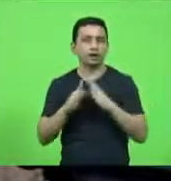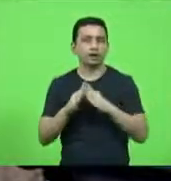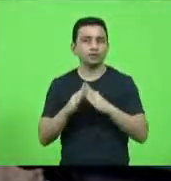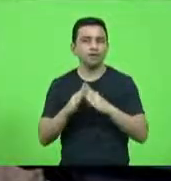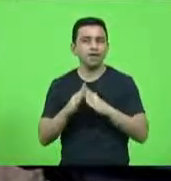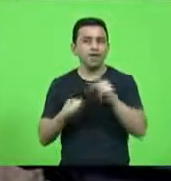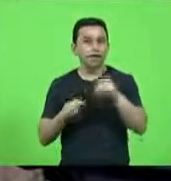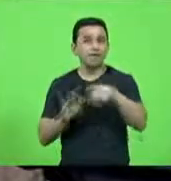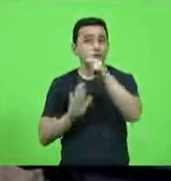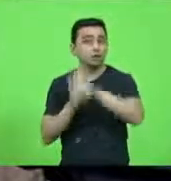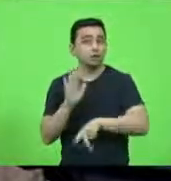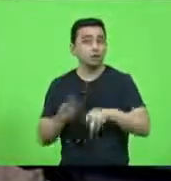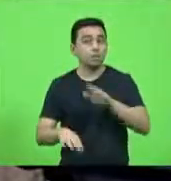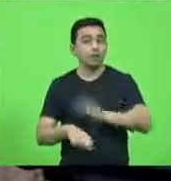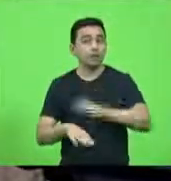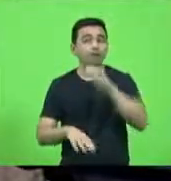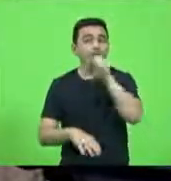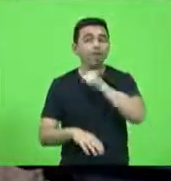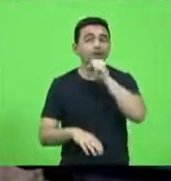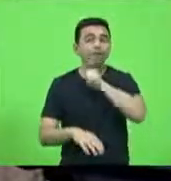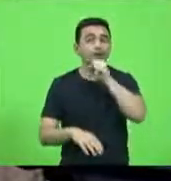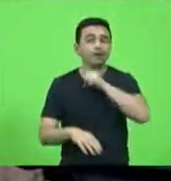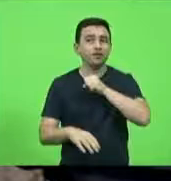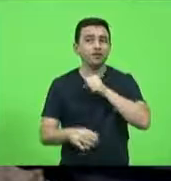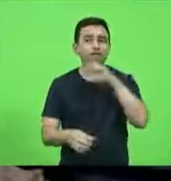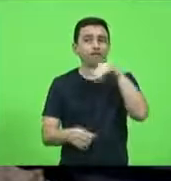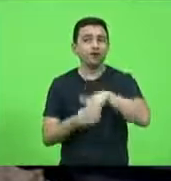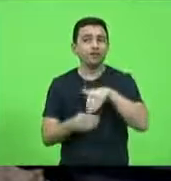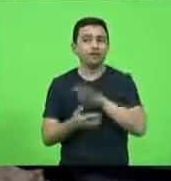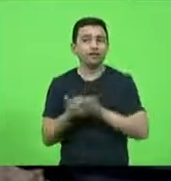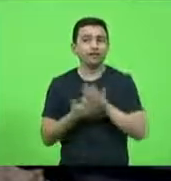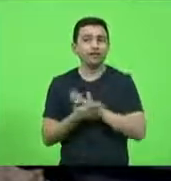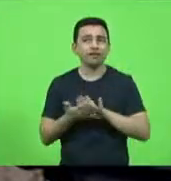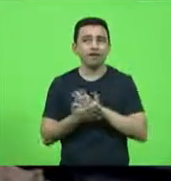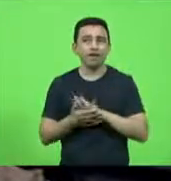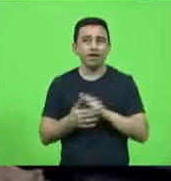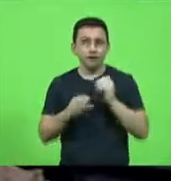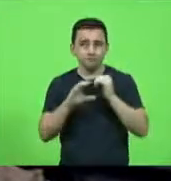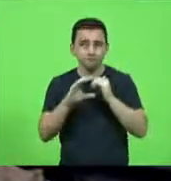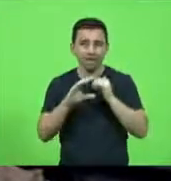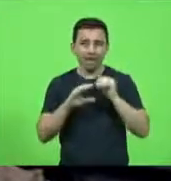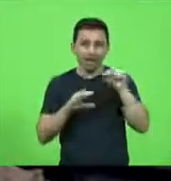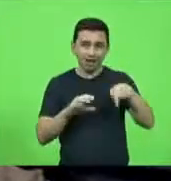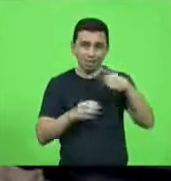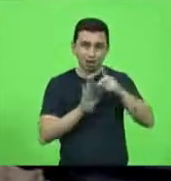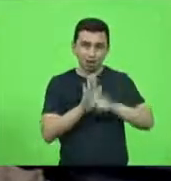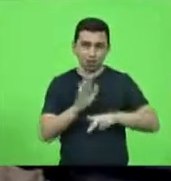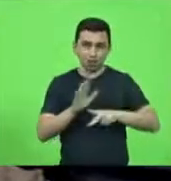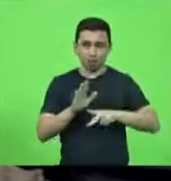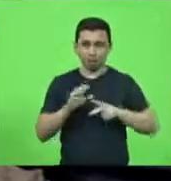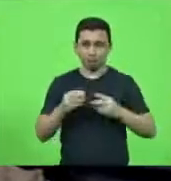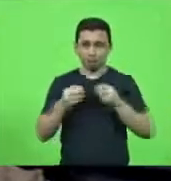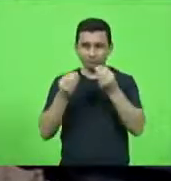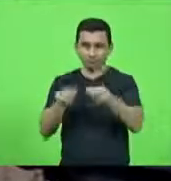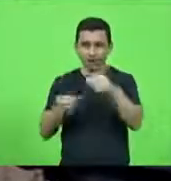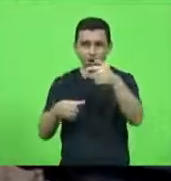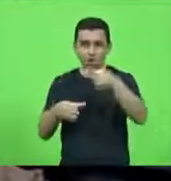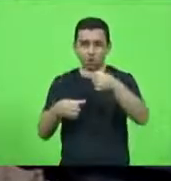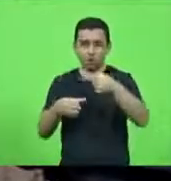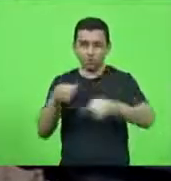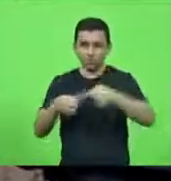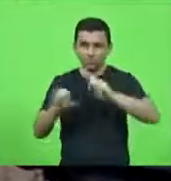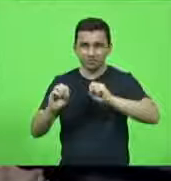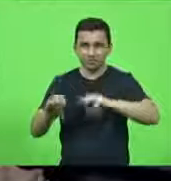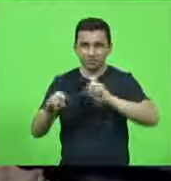dessa legislatura ainda não votado. Quando ele foi para a Comissão de Educação, ele já